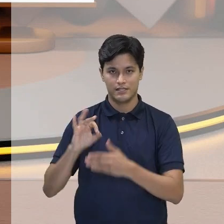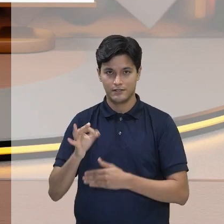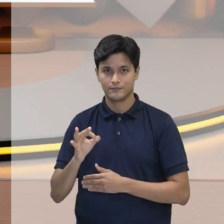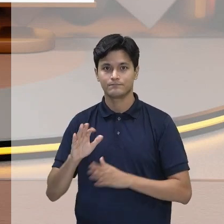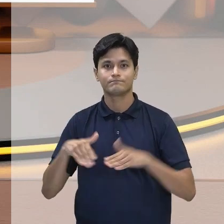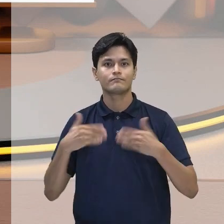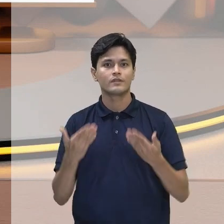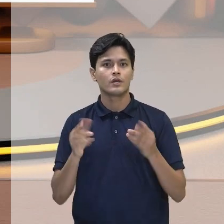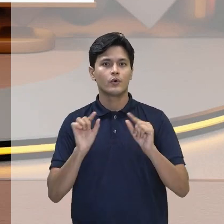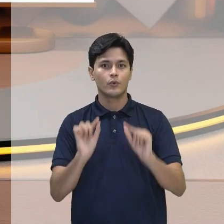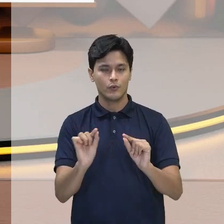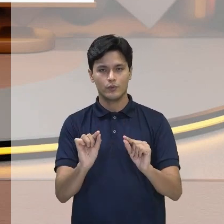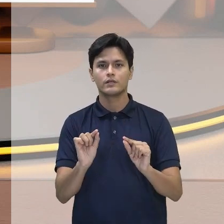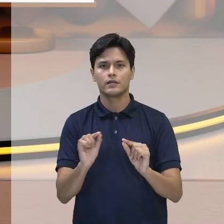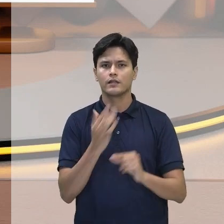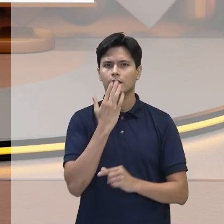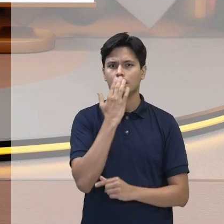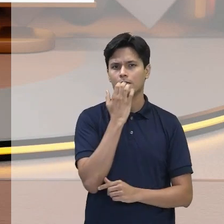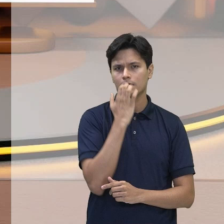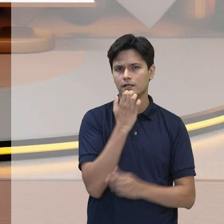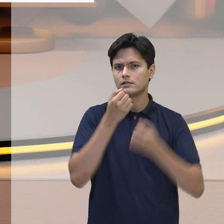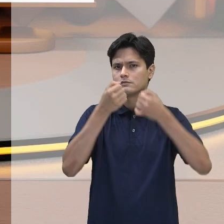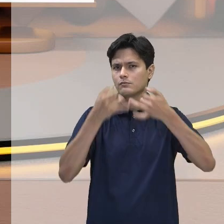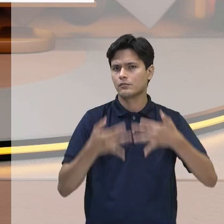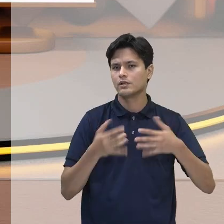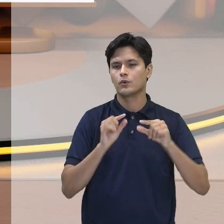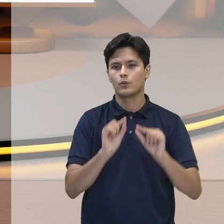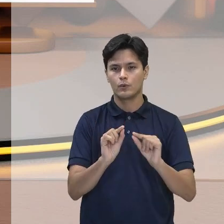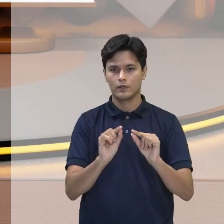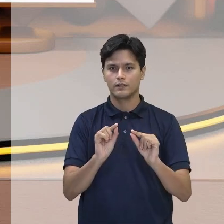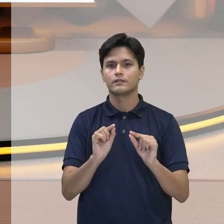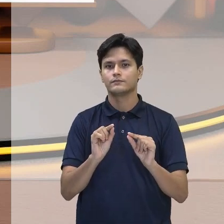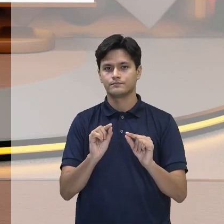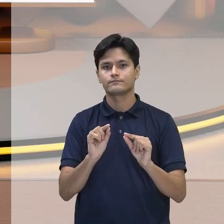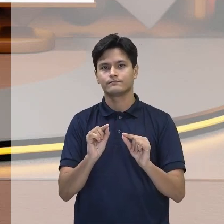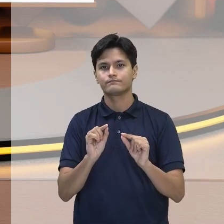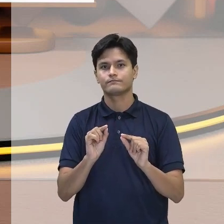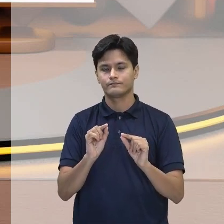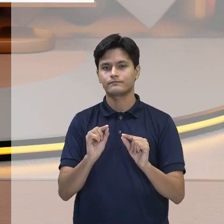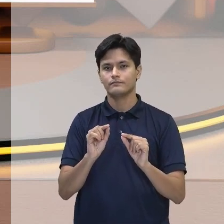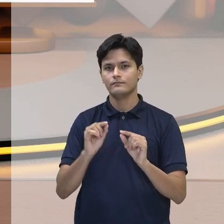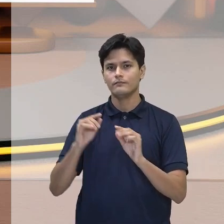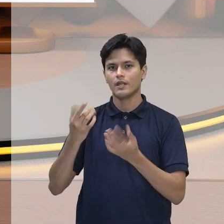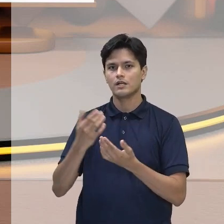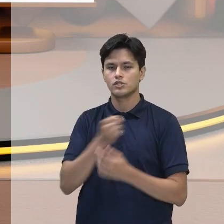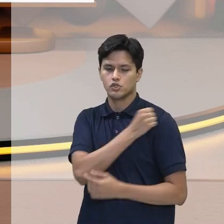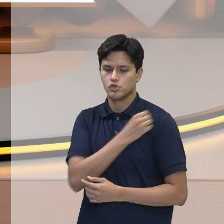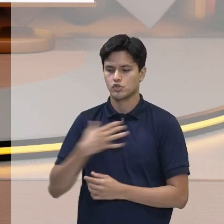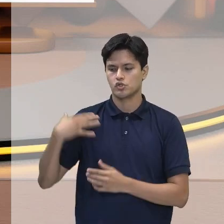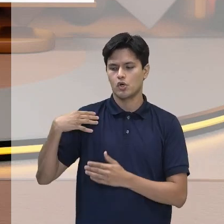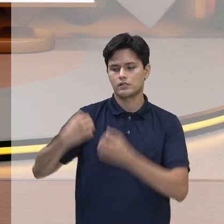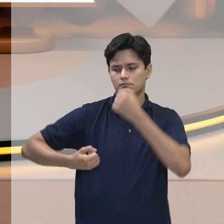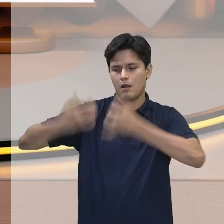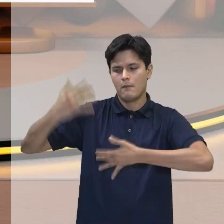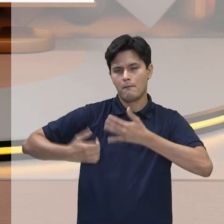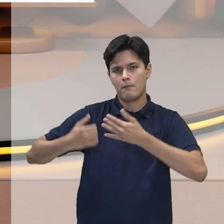Então, o que Nietzsche fala assim? Ele diz que toda essa tradição, após Sócrates,